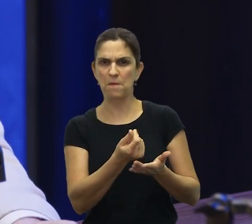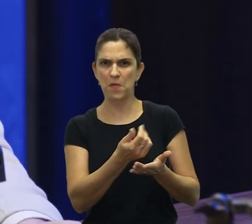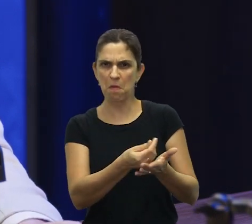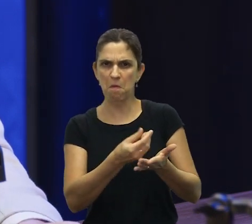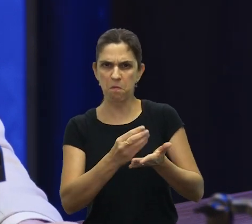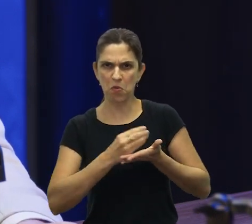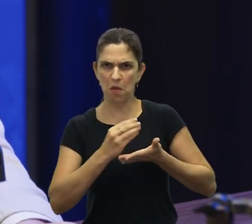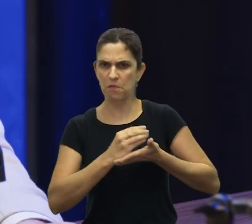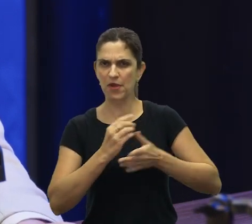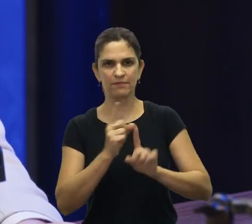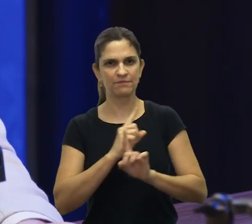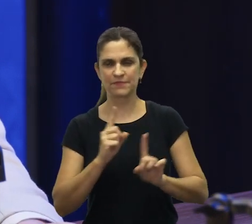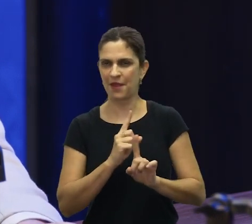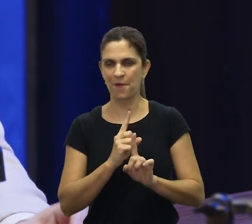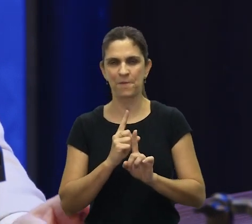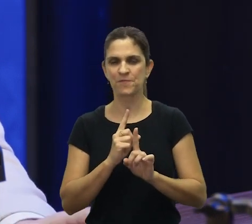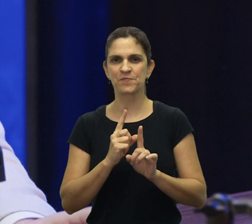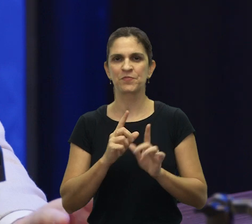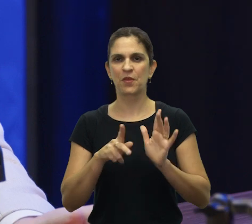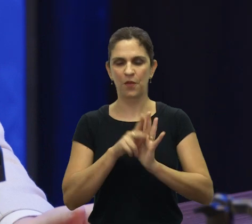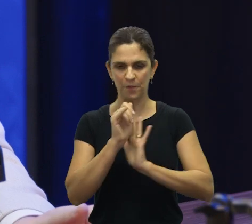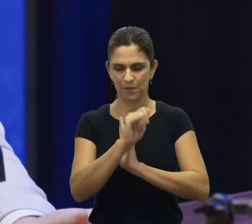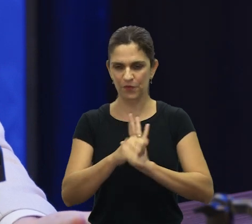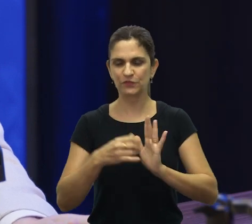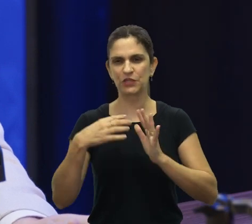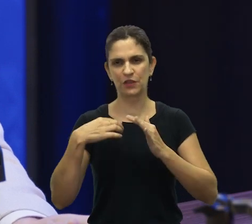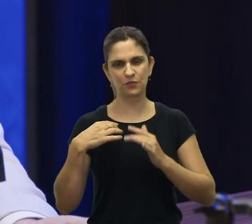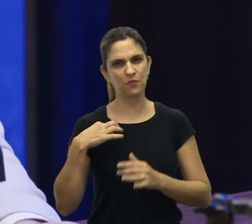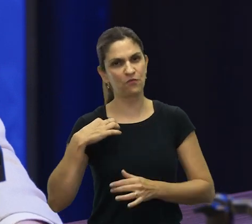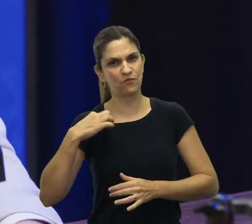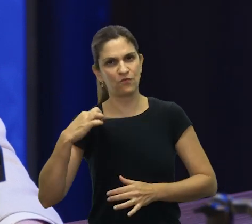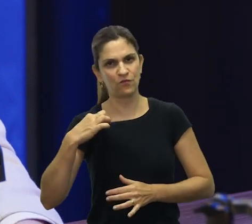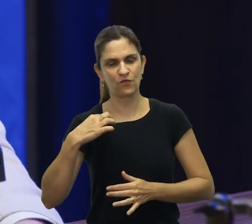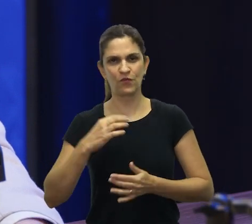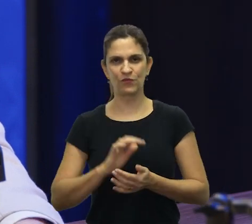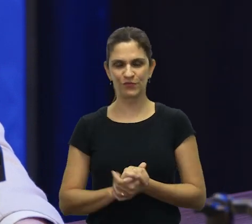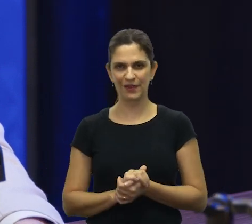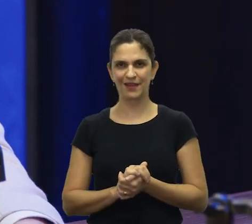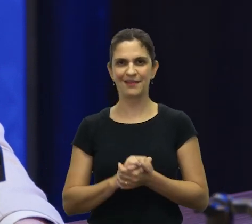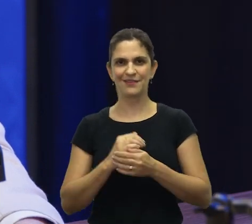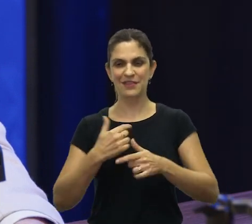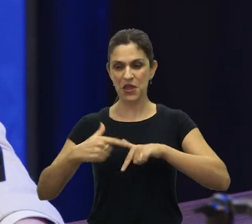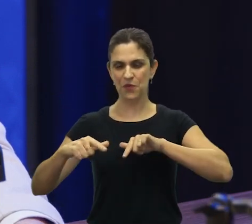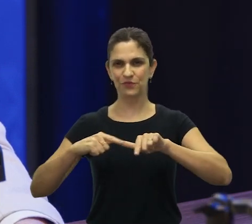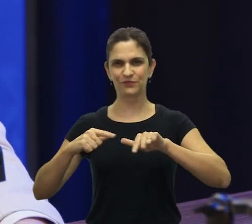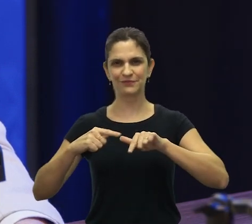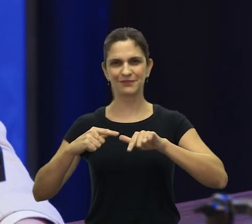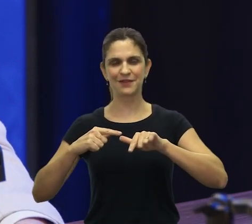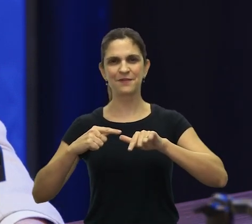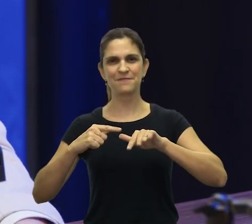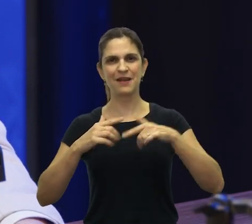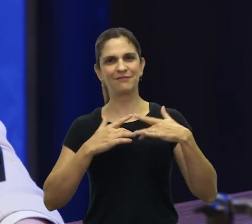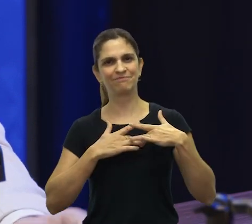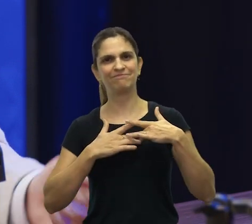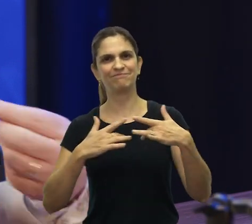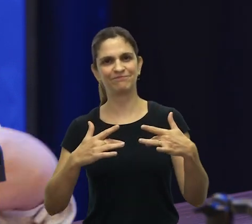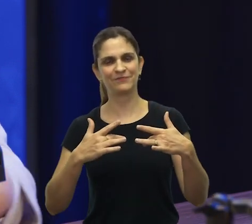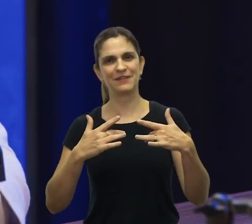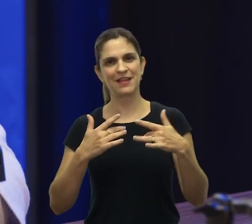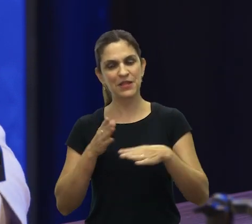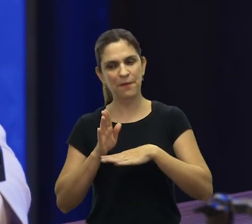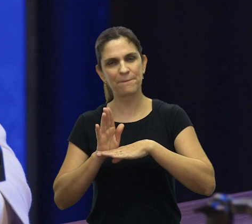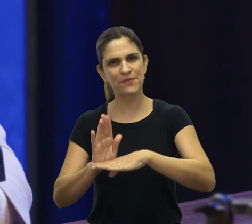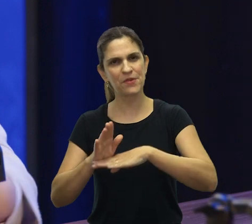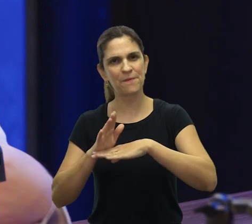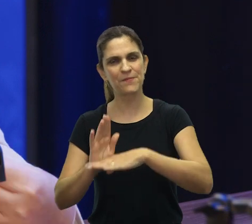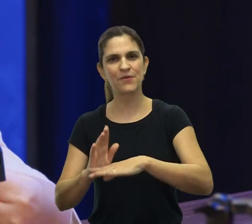faz parte do meu projeto de vida, nunca receber 1 centavo da Associação Beneficente Casa Rosa, porque é uma maneira da gente se entregar para a população com o que eu tenho